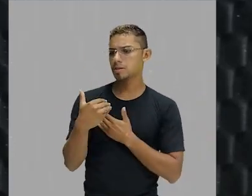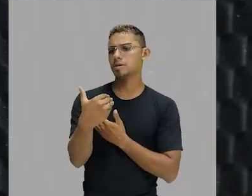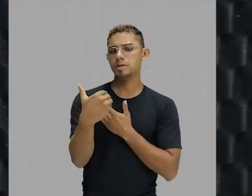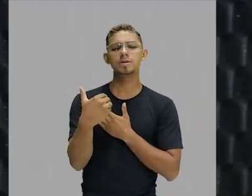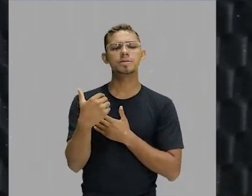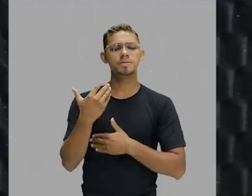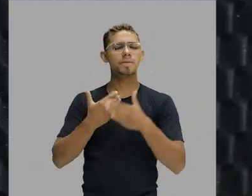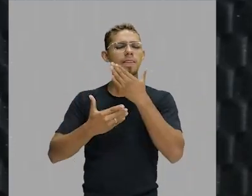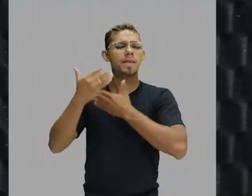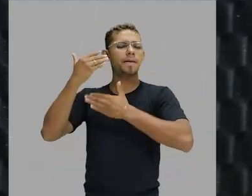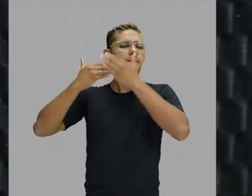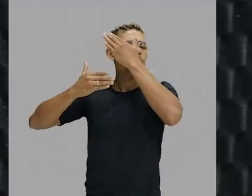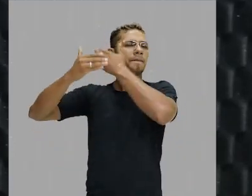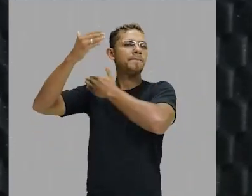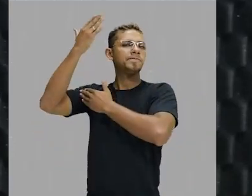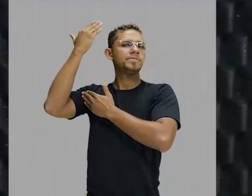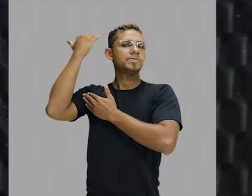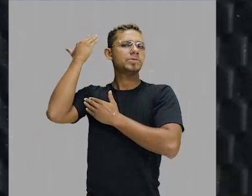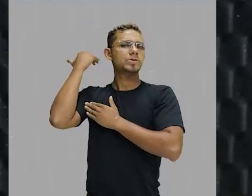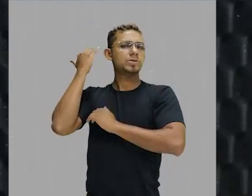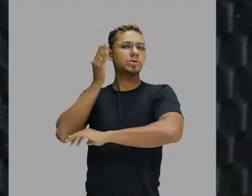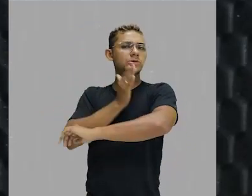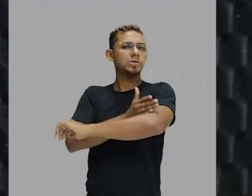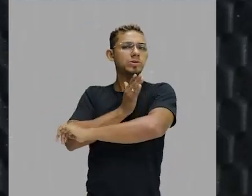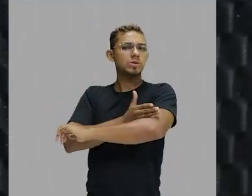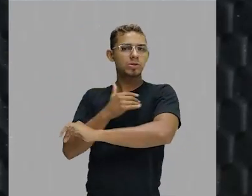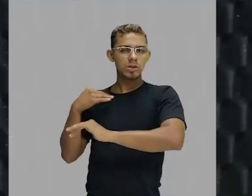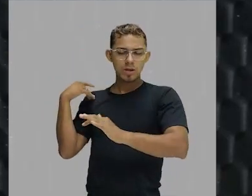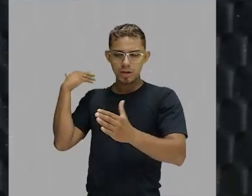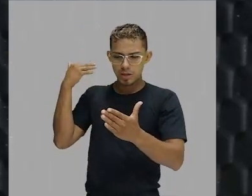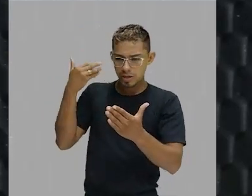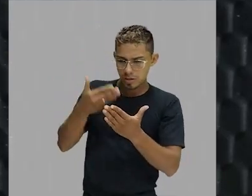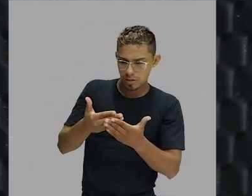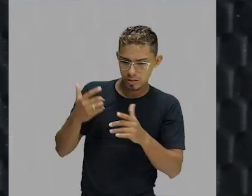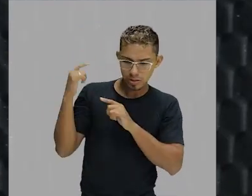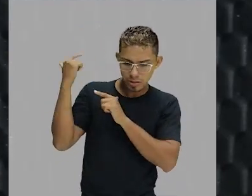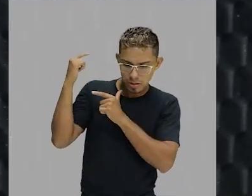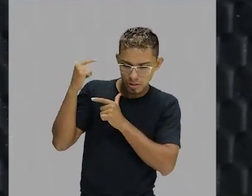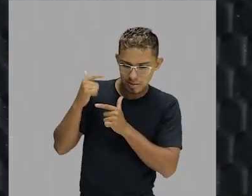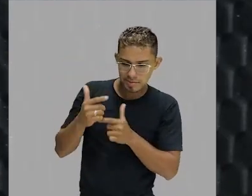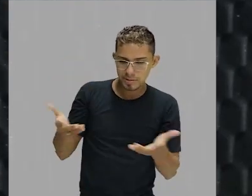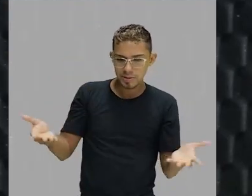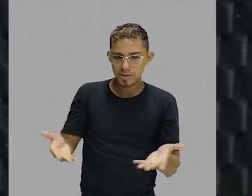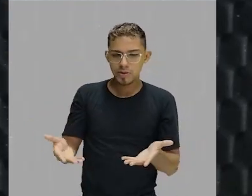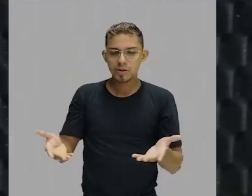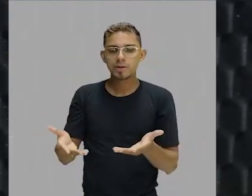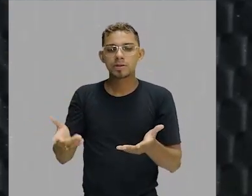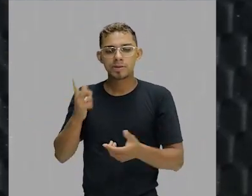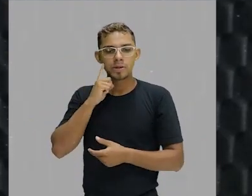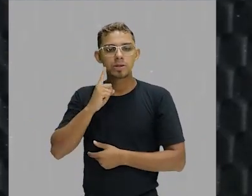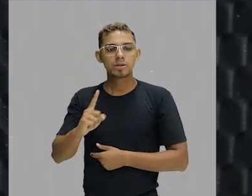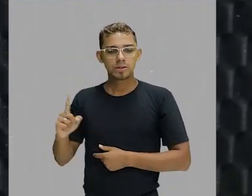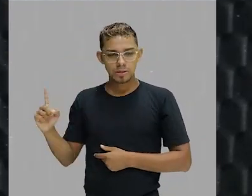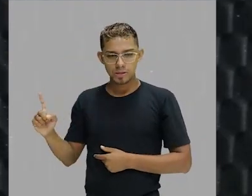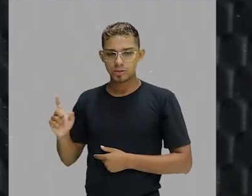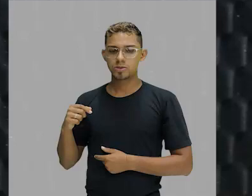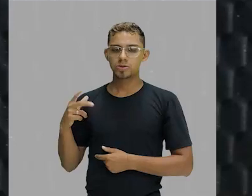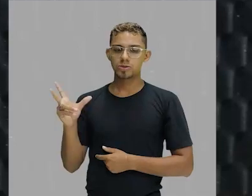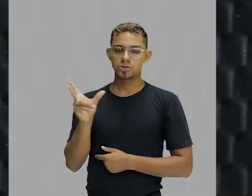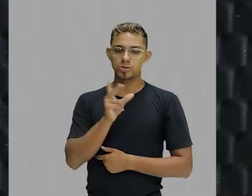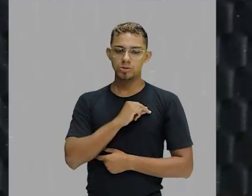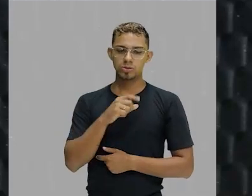íntegra desde aquele período até agora e virou patrimônio imaterial mundial, no caso nosso,